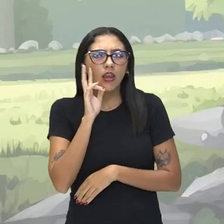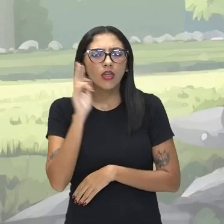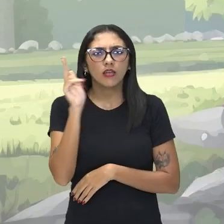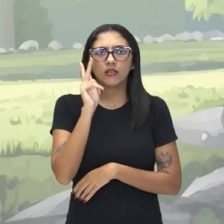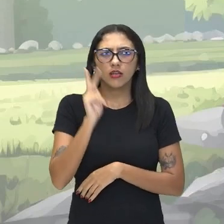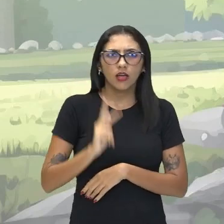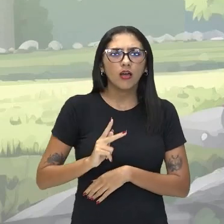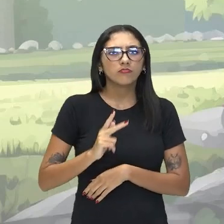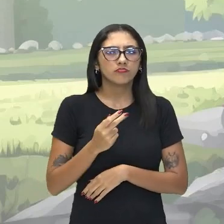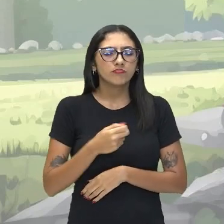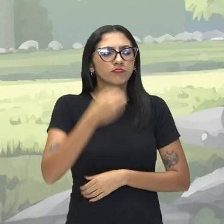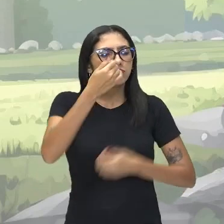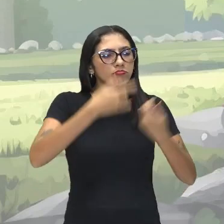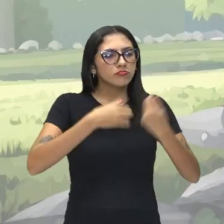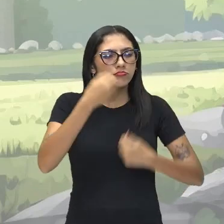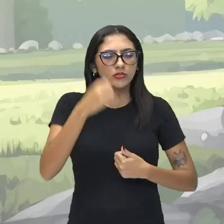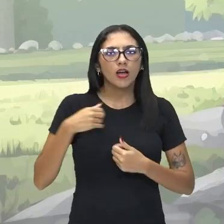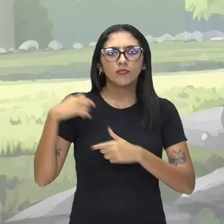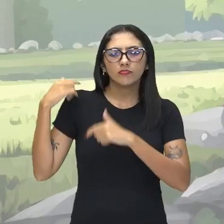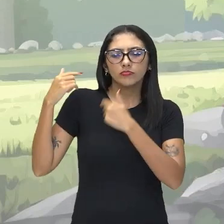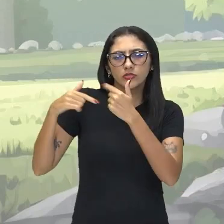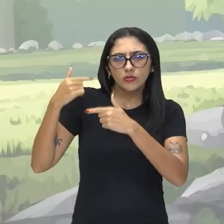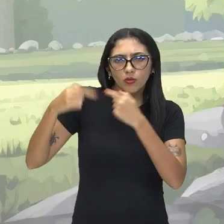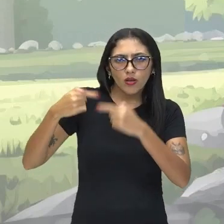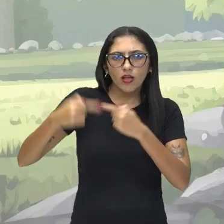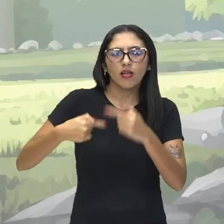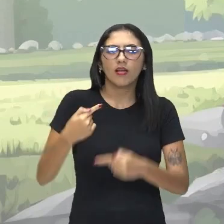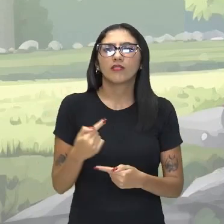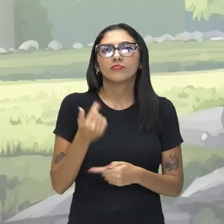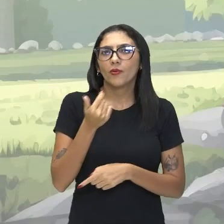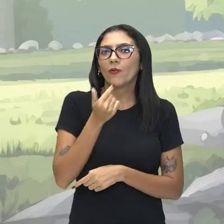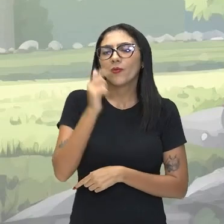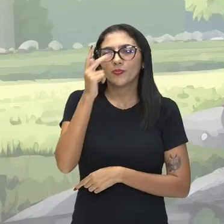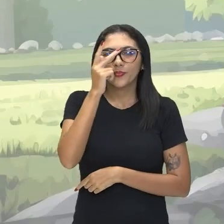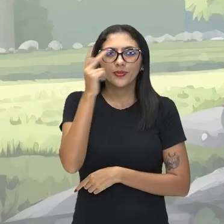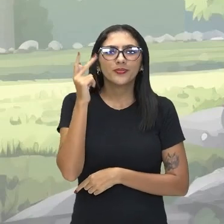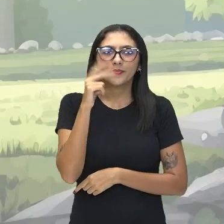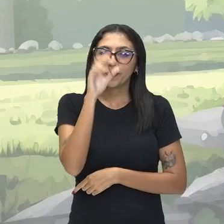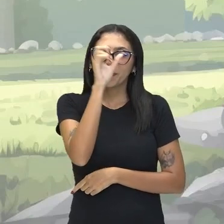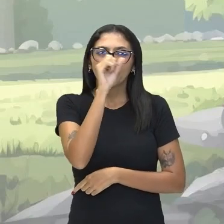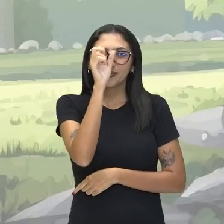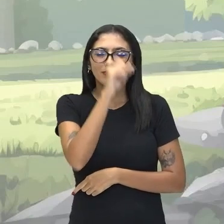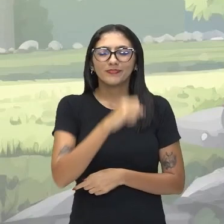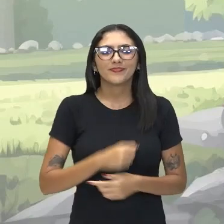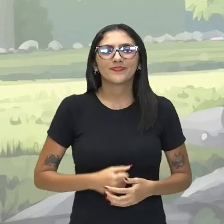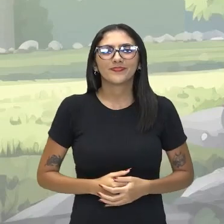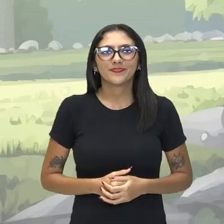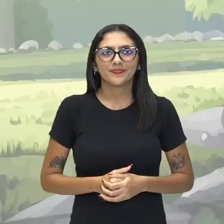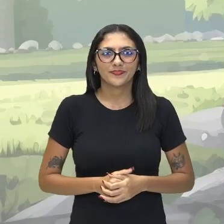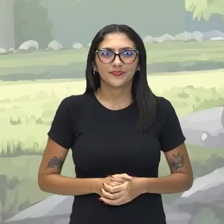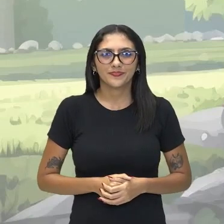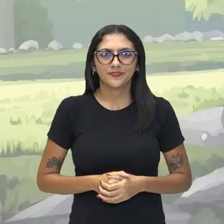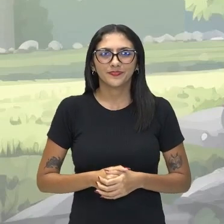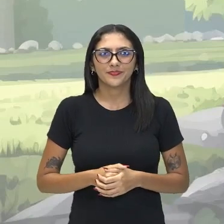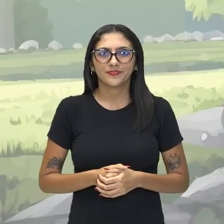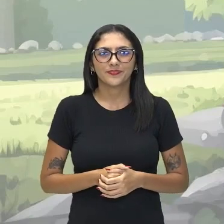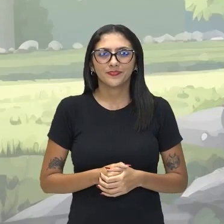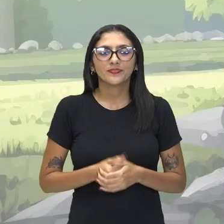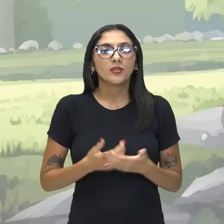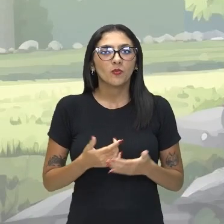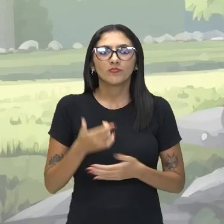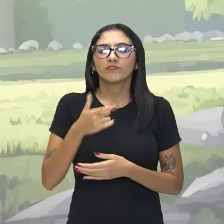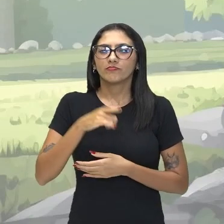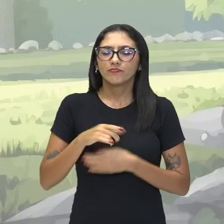passando, né, de geração em geração essa narrativa, gerando aí um conto, certo? Continuando, né, nós temos